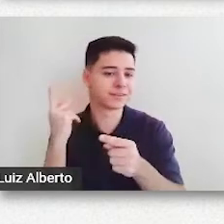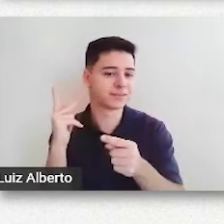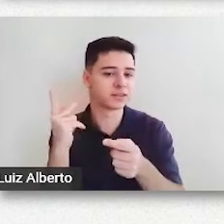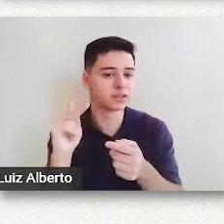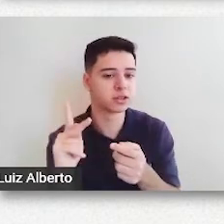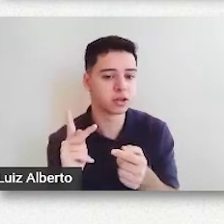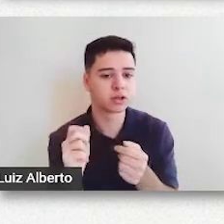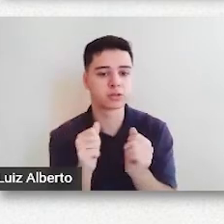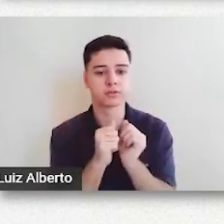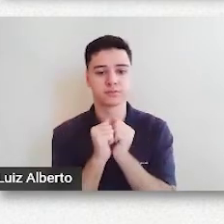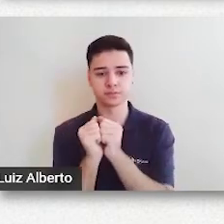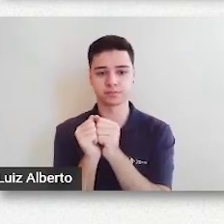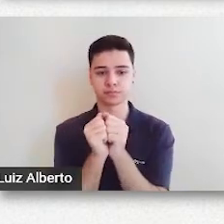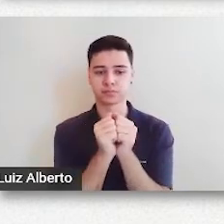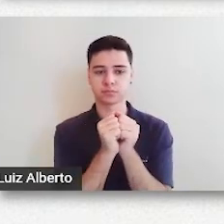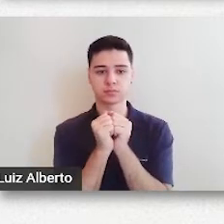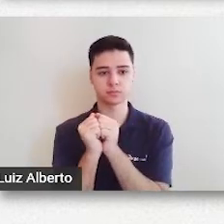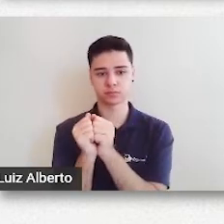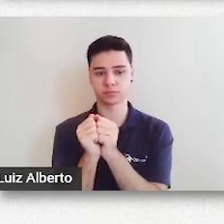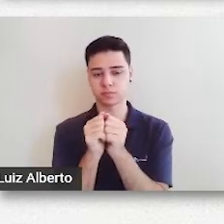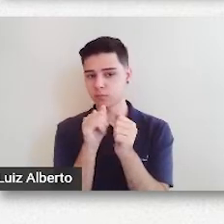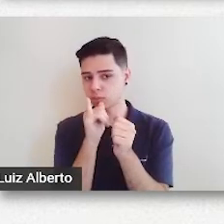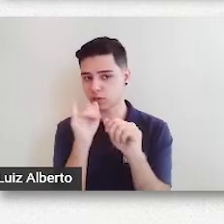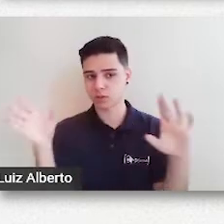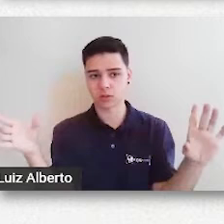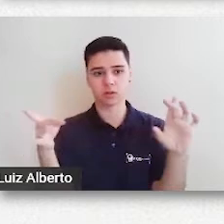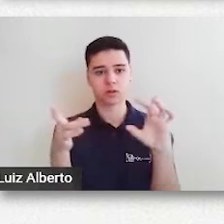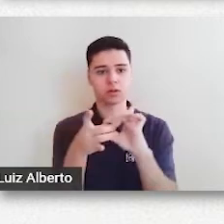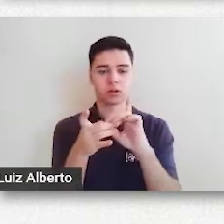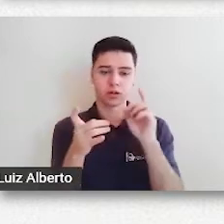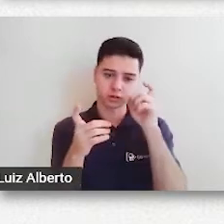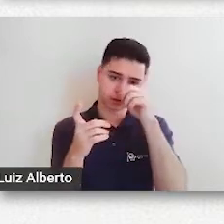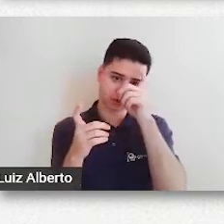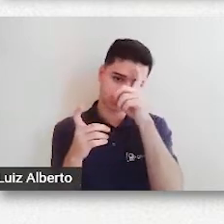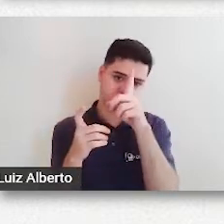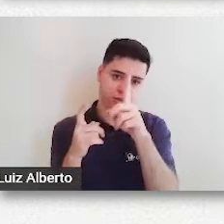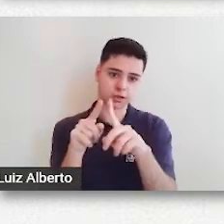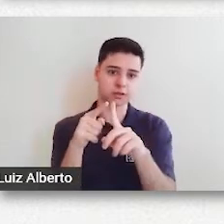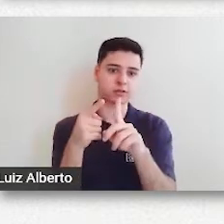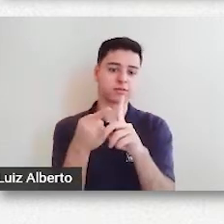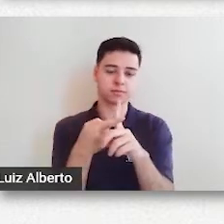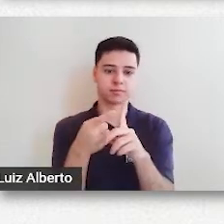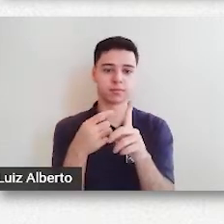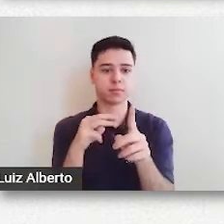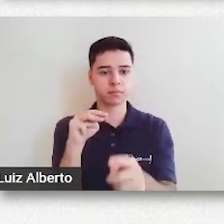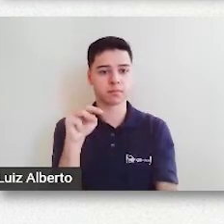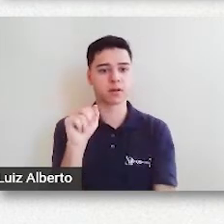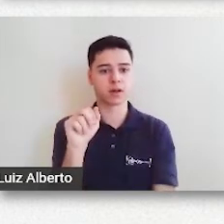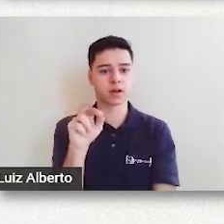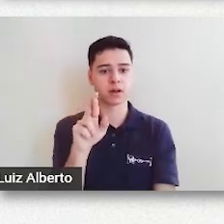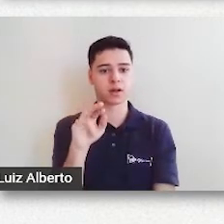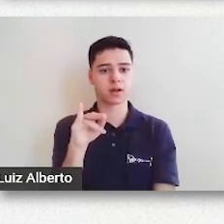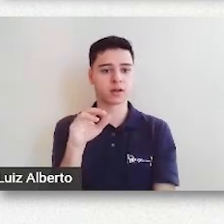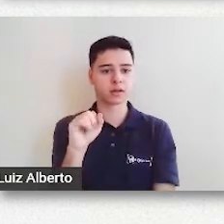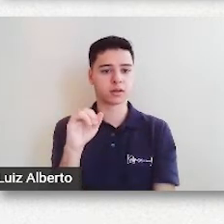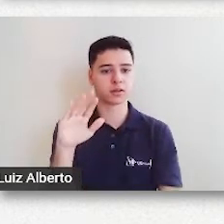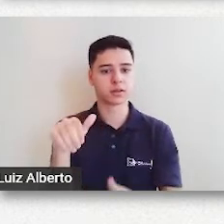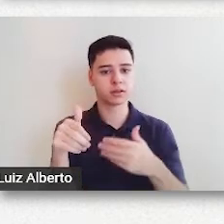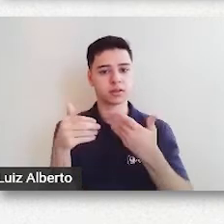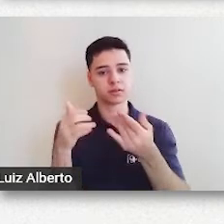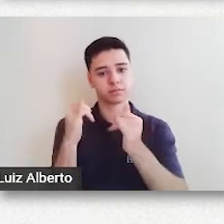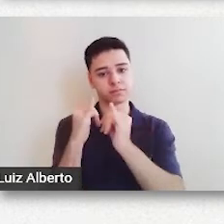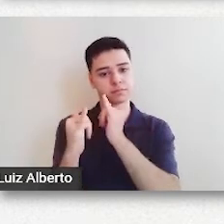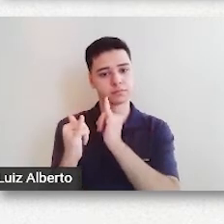principalmente a partir da dificuldade de engravidar de Maria. Né? Então, essas informações